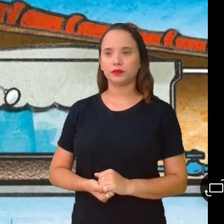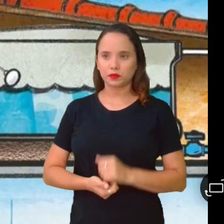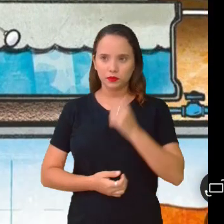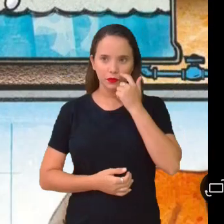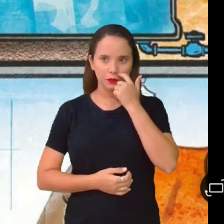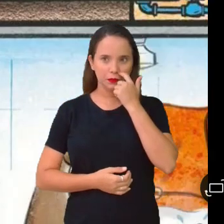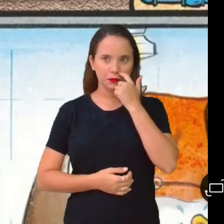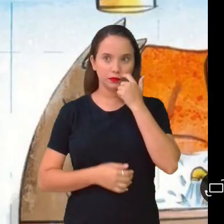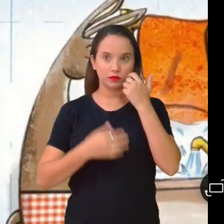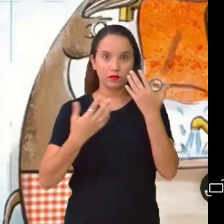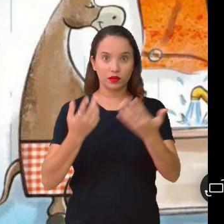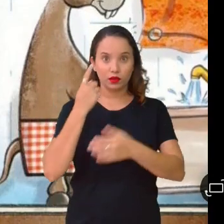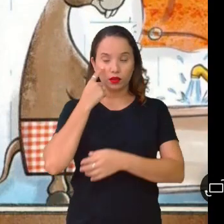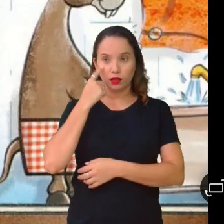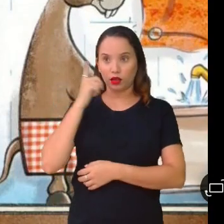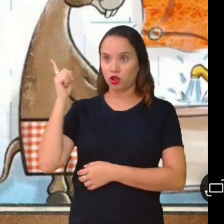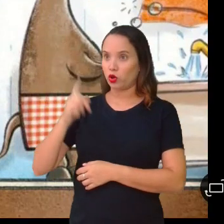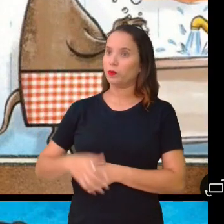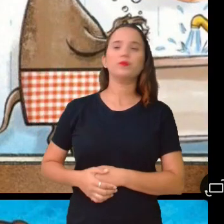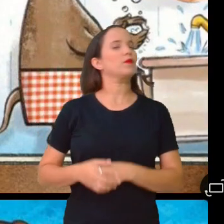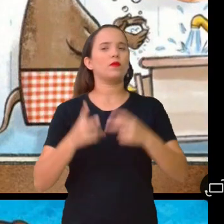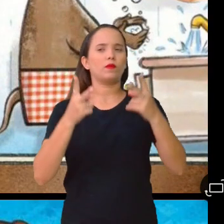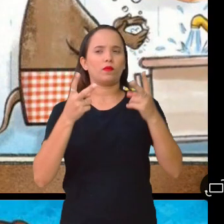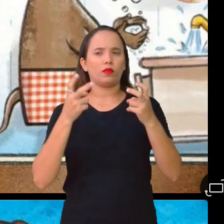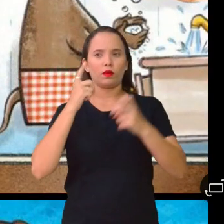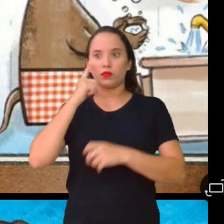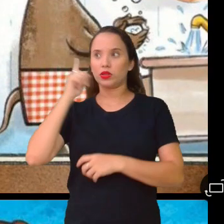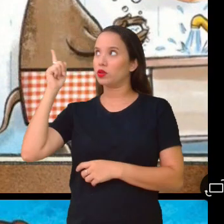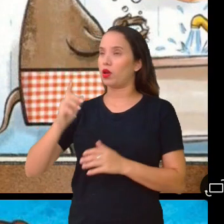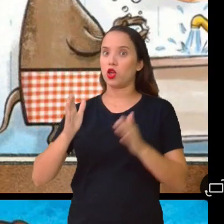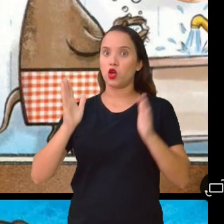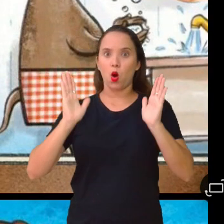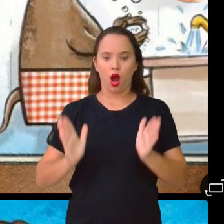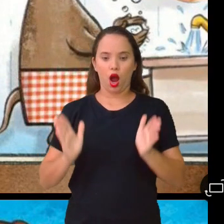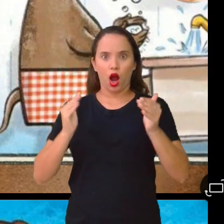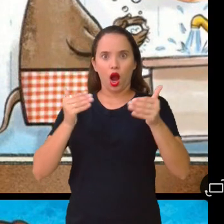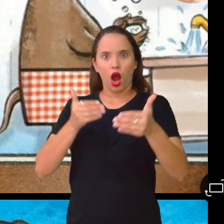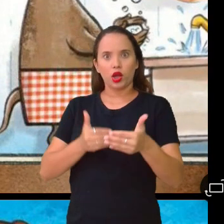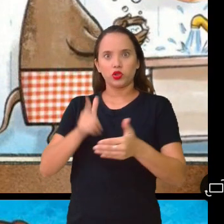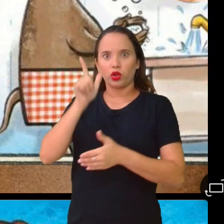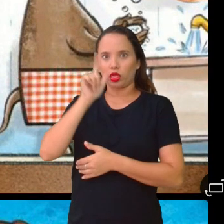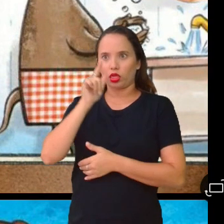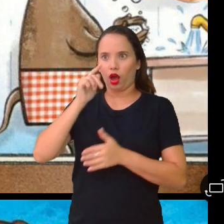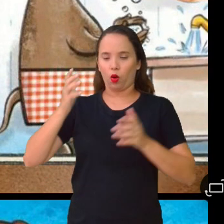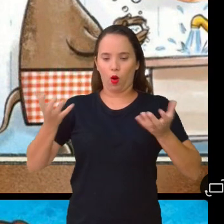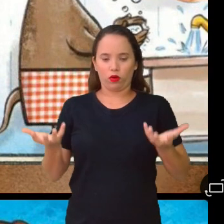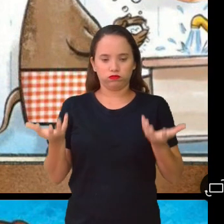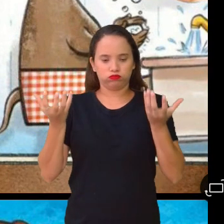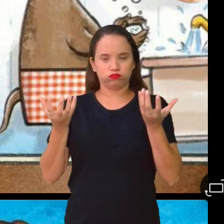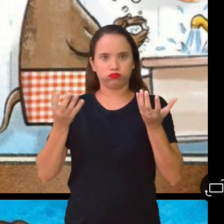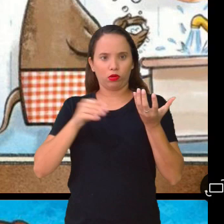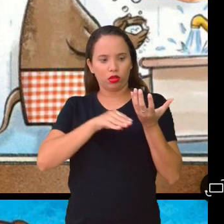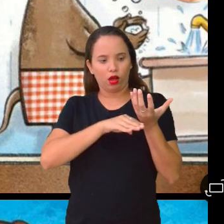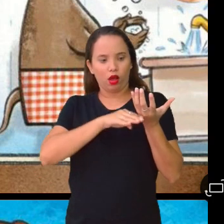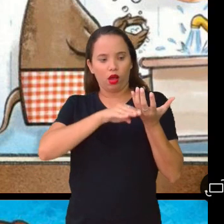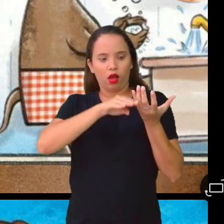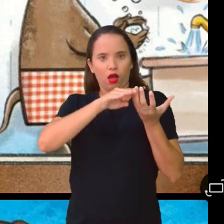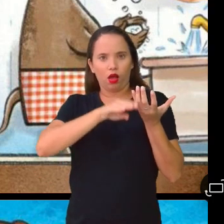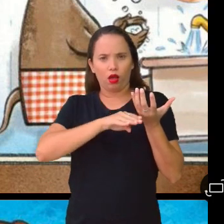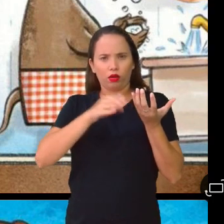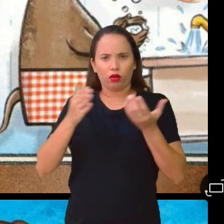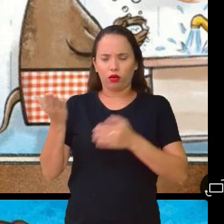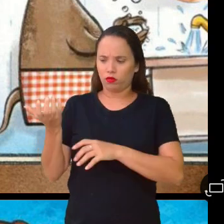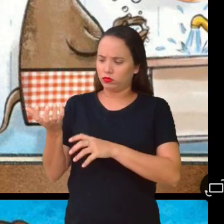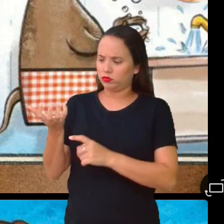Sobe aí mais uma página. Observa as caixas d'água dos dois novamente. Olha aí o